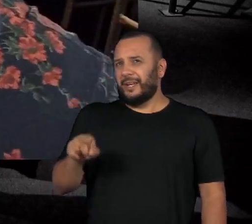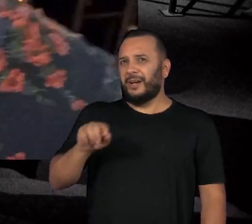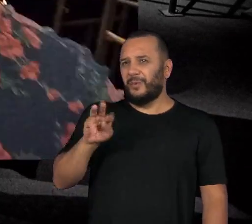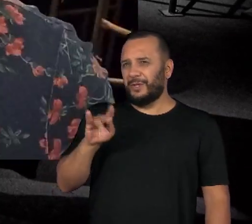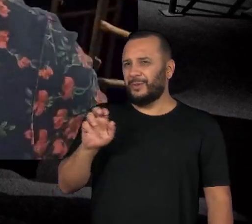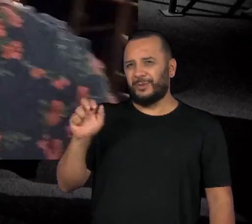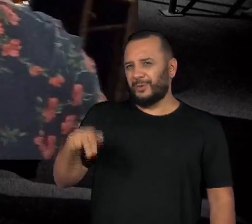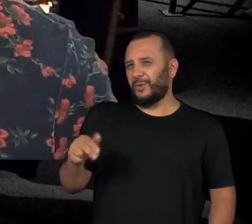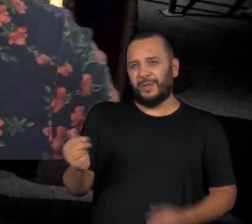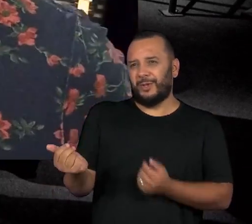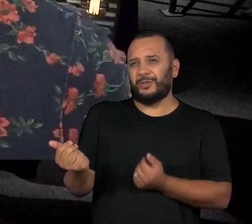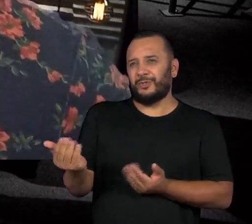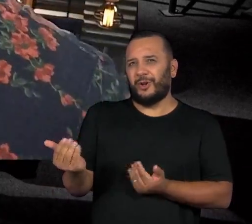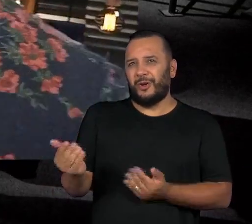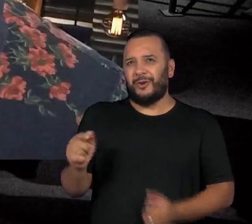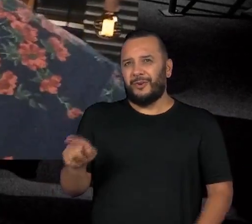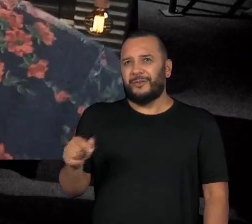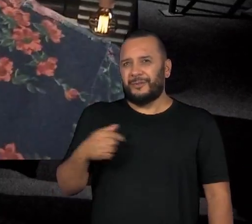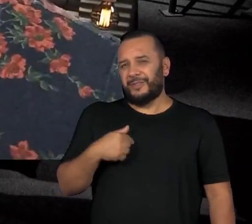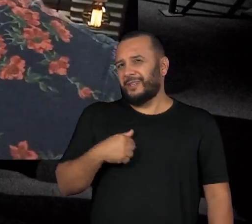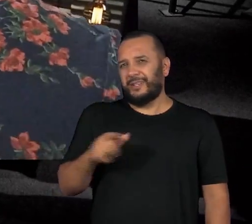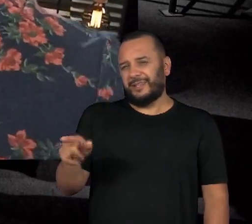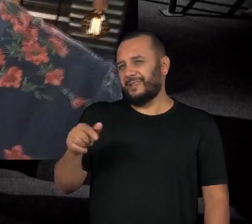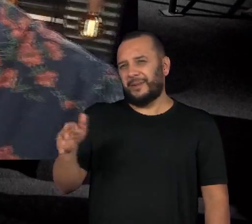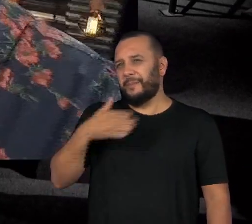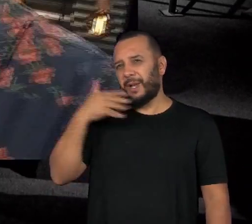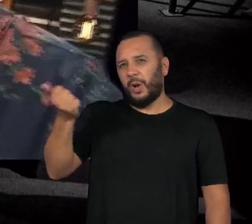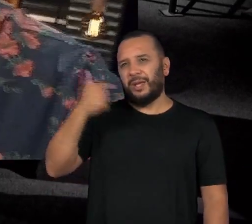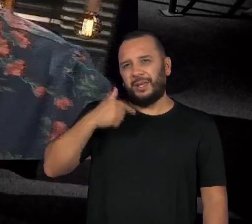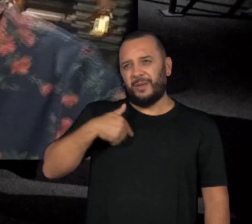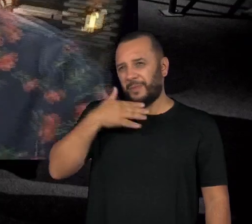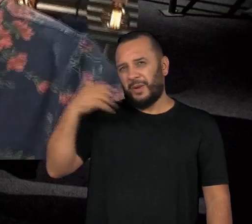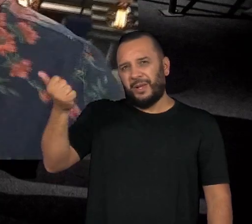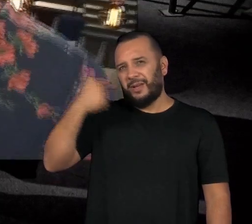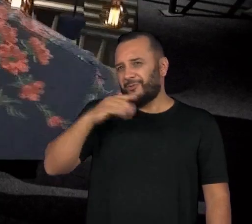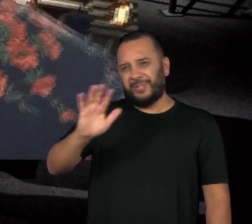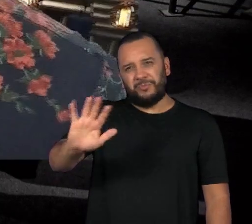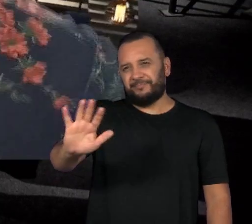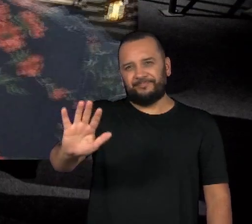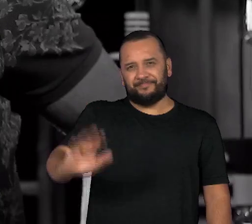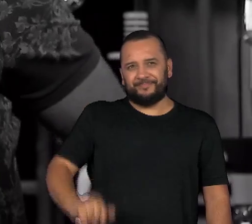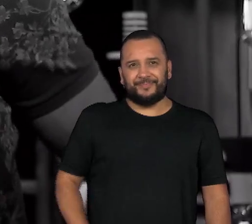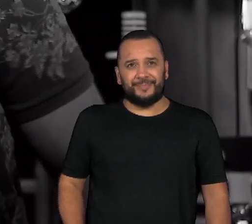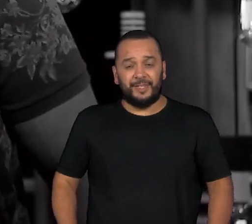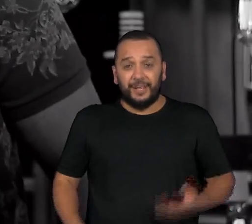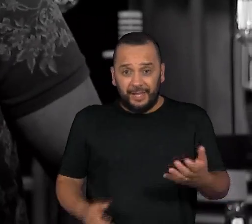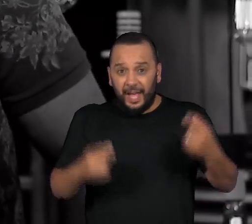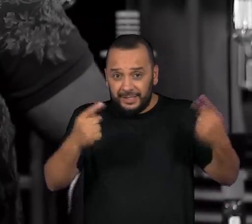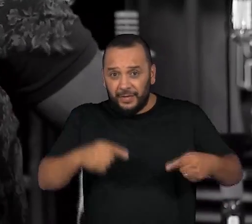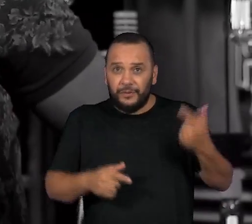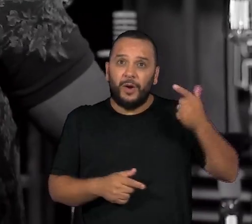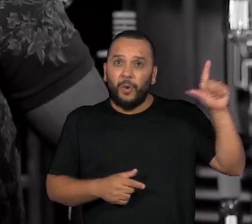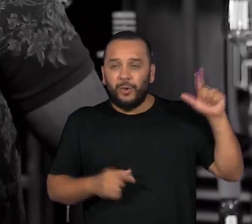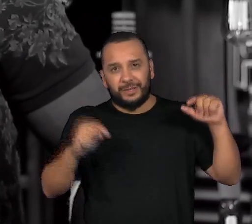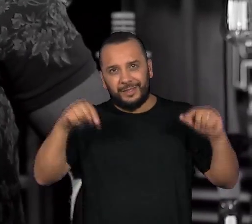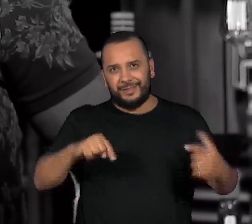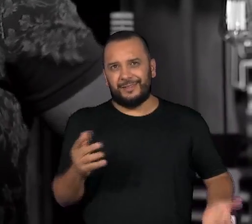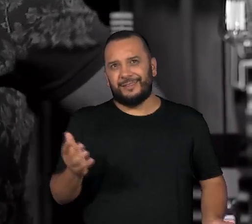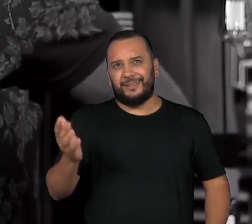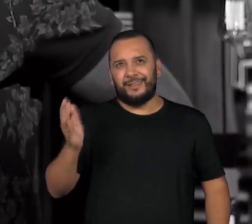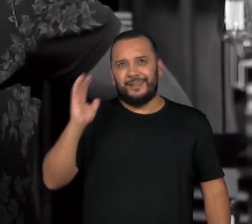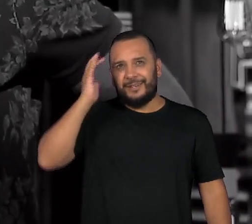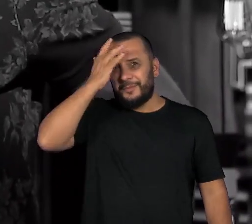que eu. Não, melhor não. O quê? Não, é melhor que eu. Ele já tá o Whindersson, não. Não? Quer desafiar outro? Assim, alguém